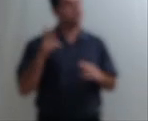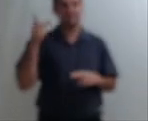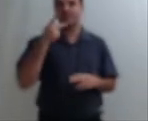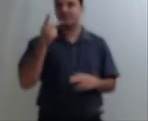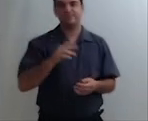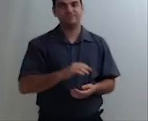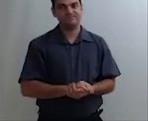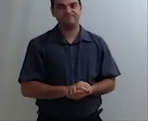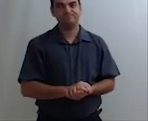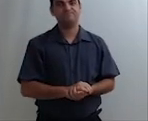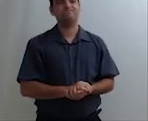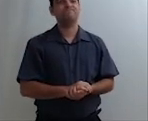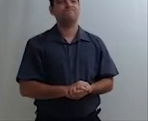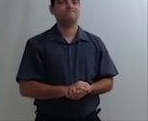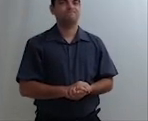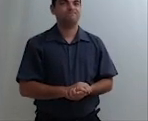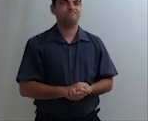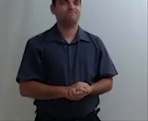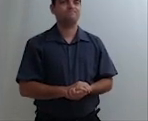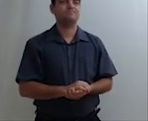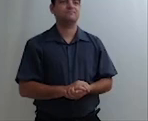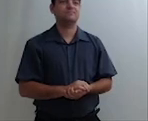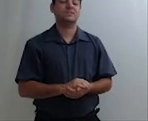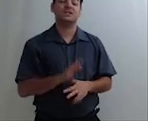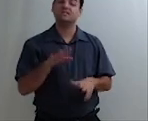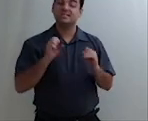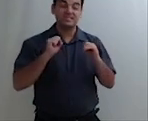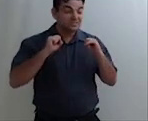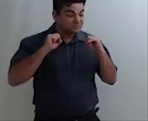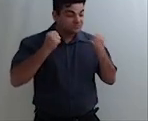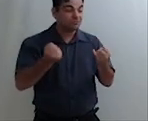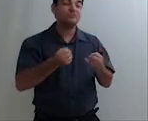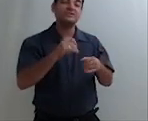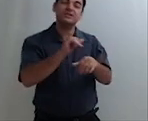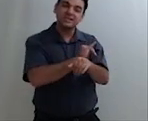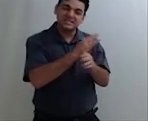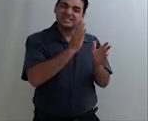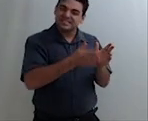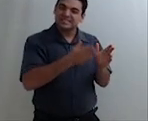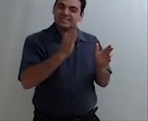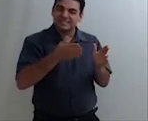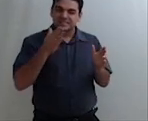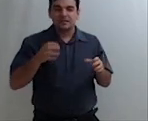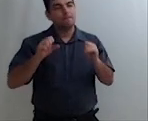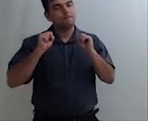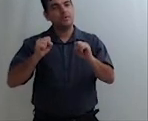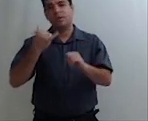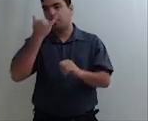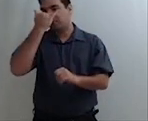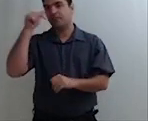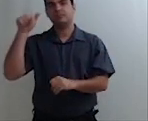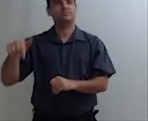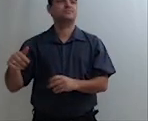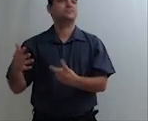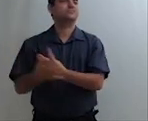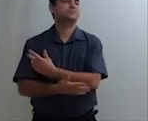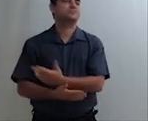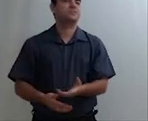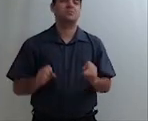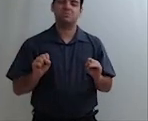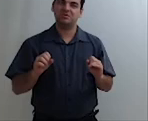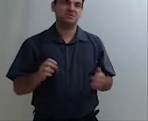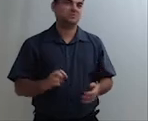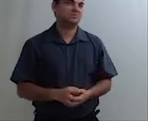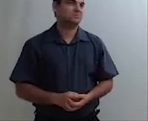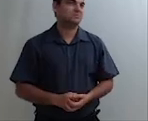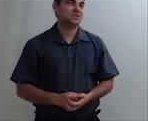que mesmo quando atendidos os requisitos legais ainda assim é uma prova que não pode jamais ser a única